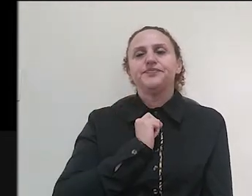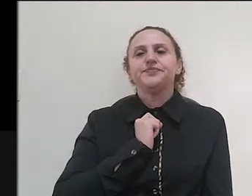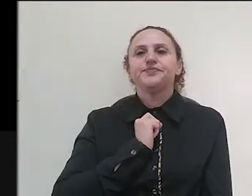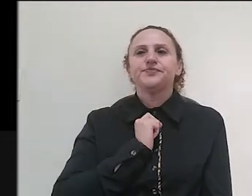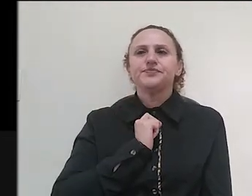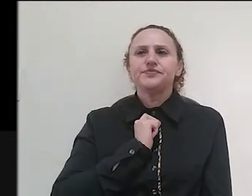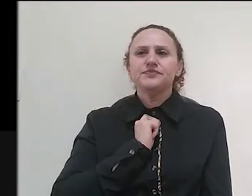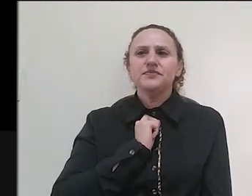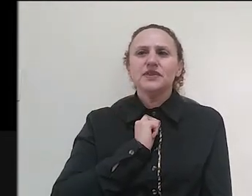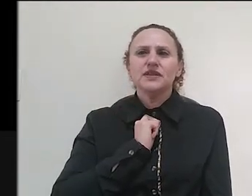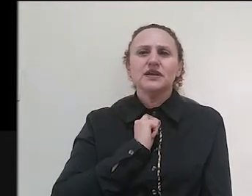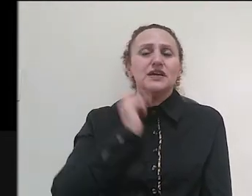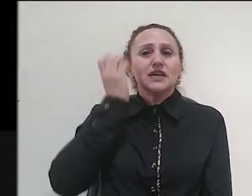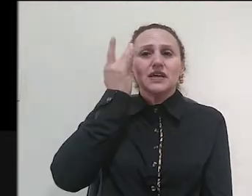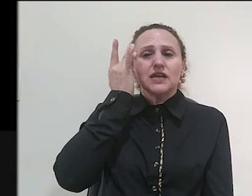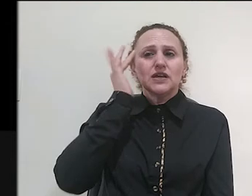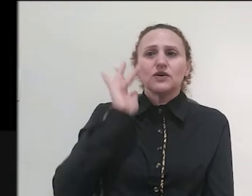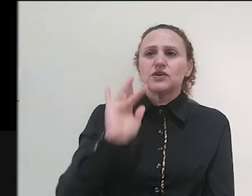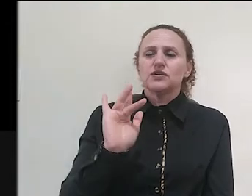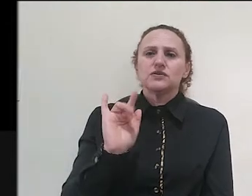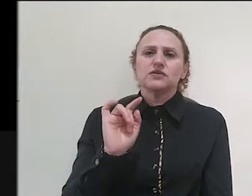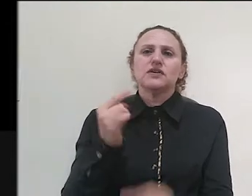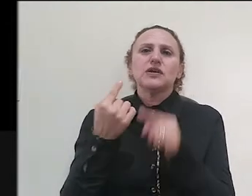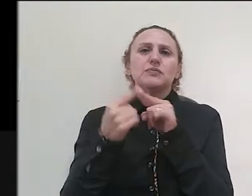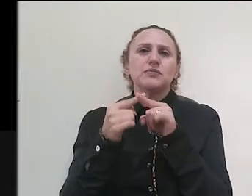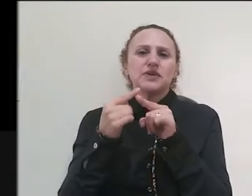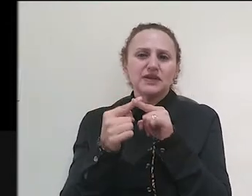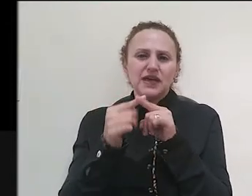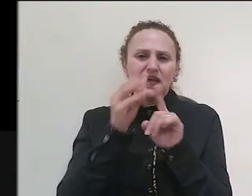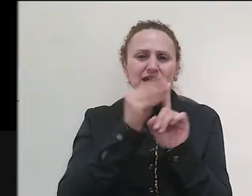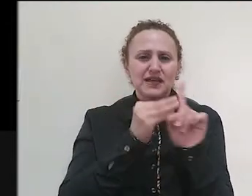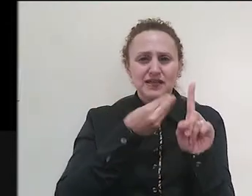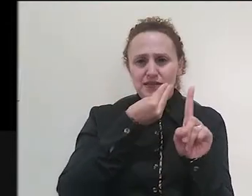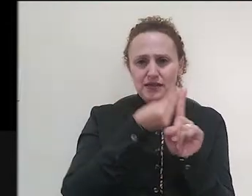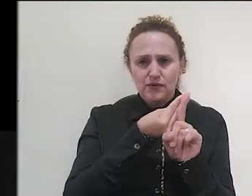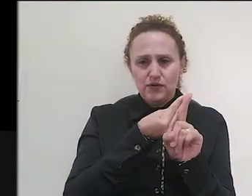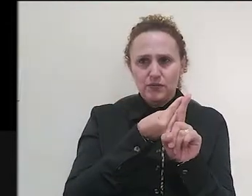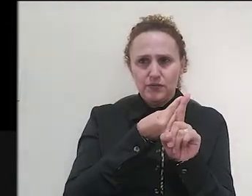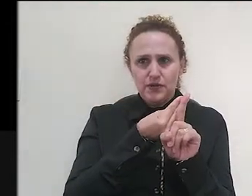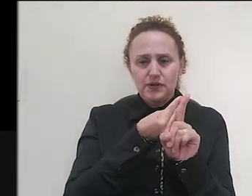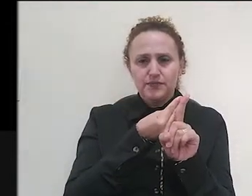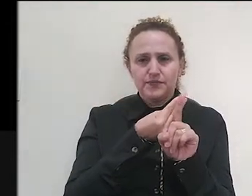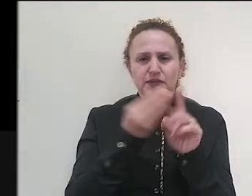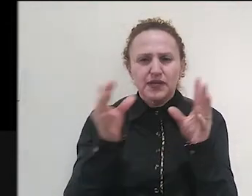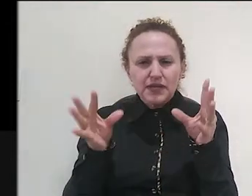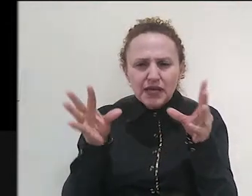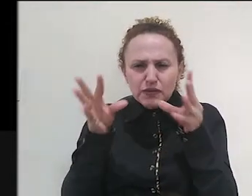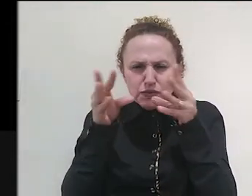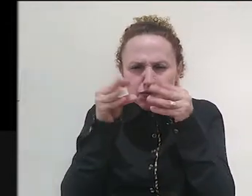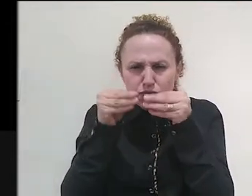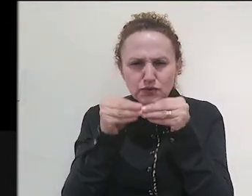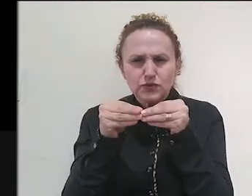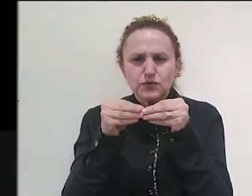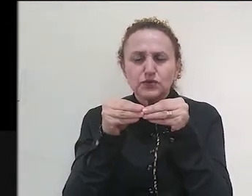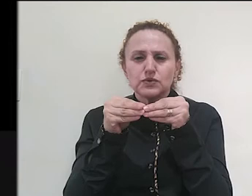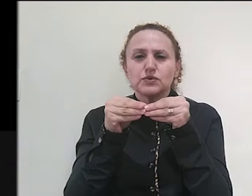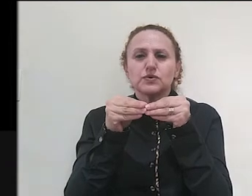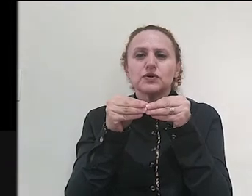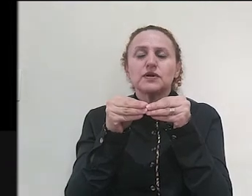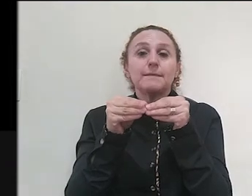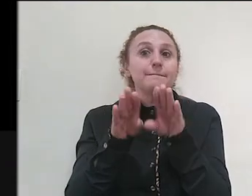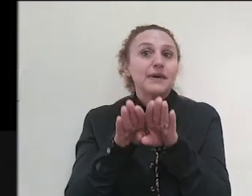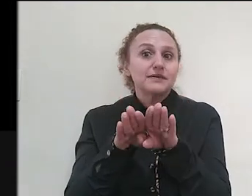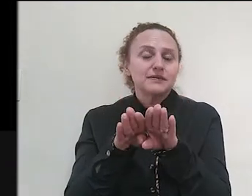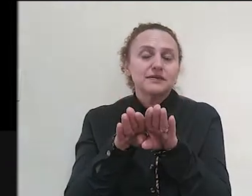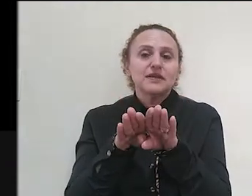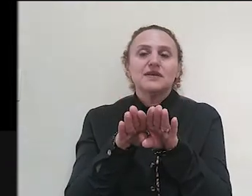ficou pequeno, não sei por que essa obra aqui, mas vocês podem notar que o que é escuro é muito escuro, e onde há luz é